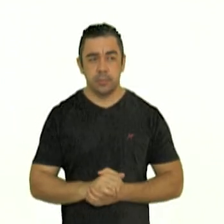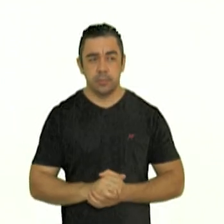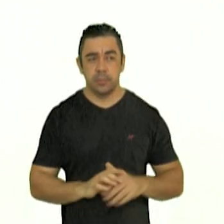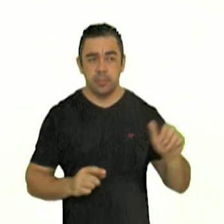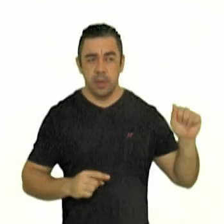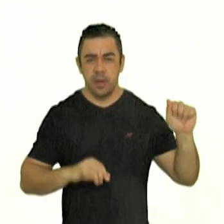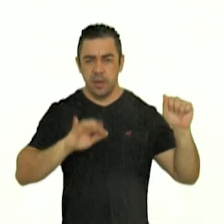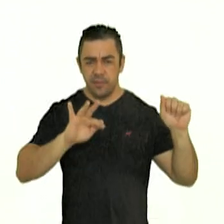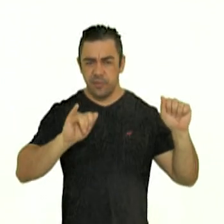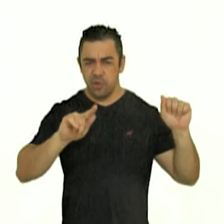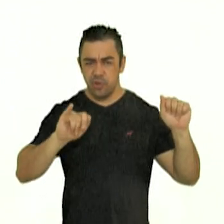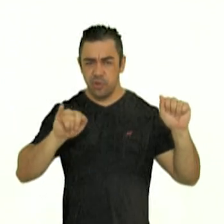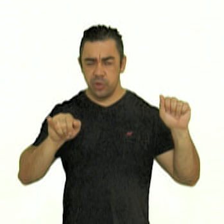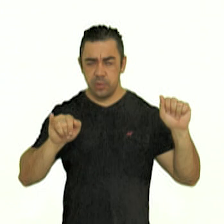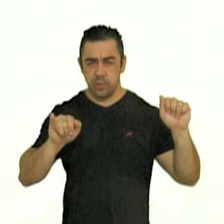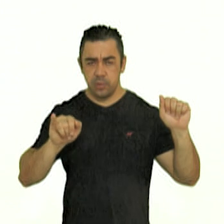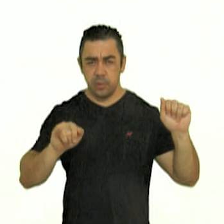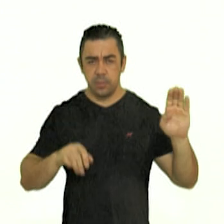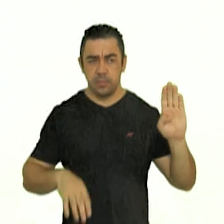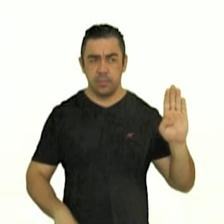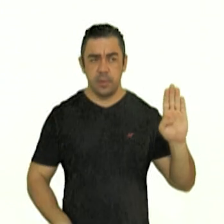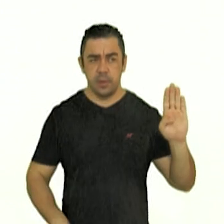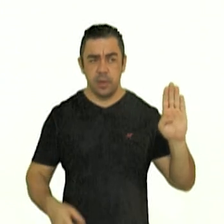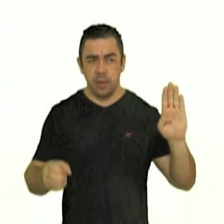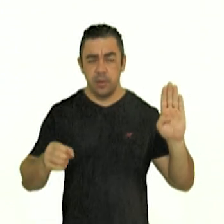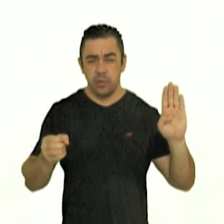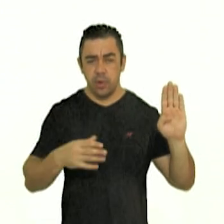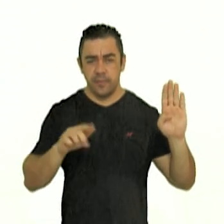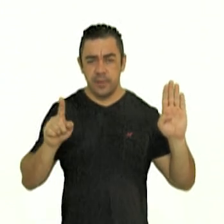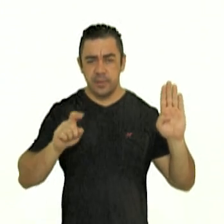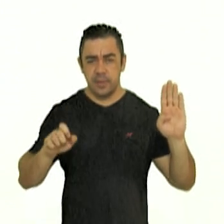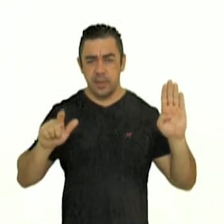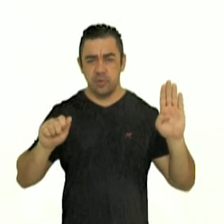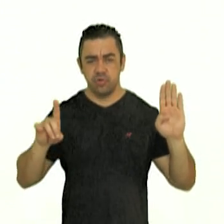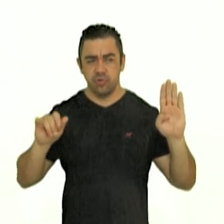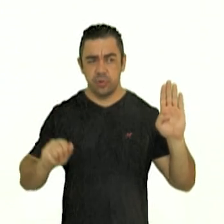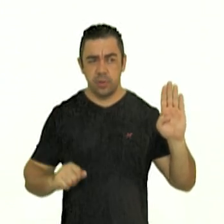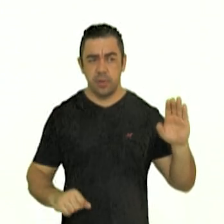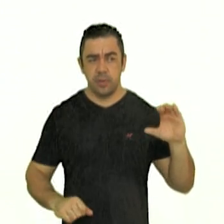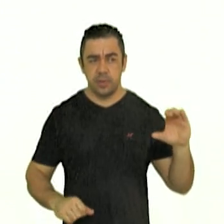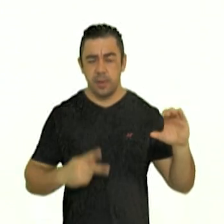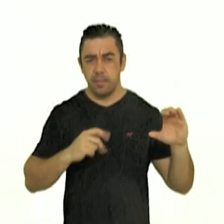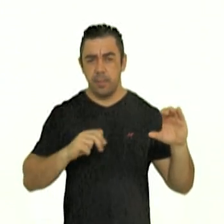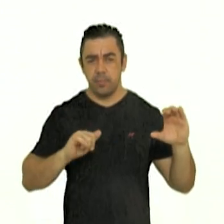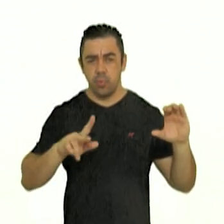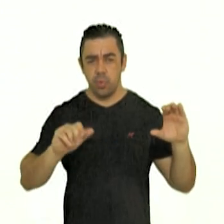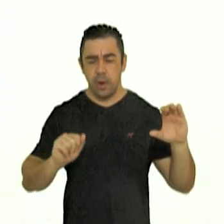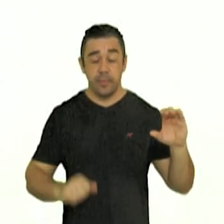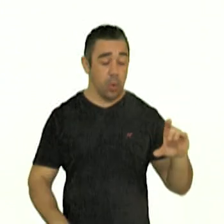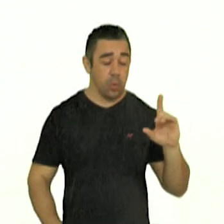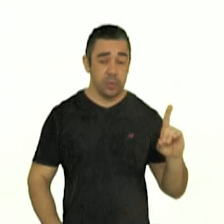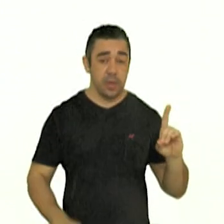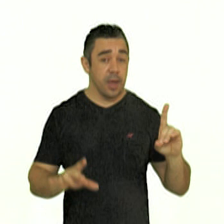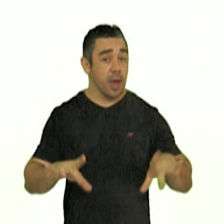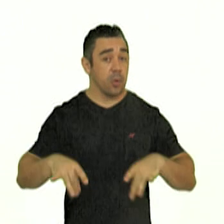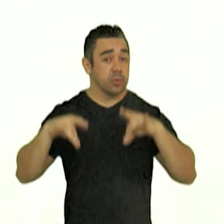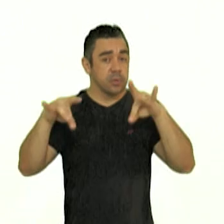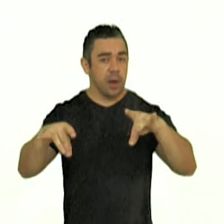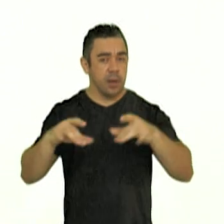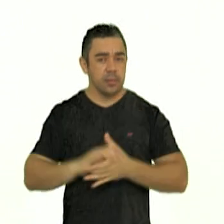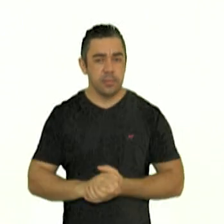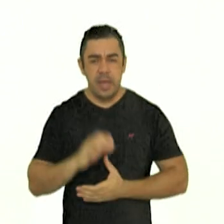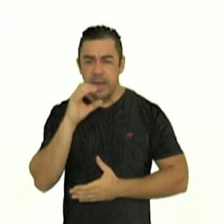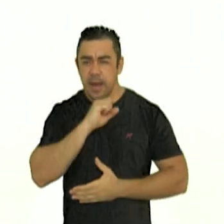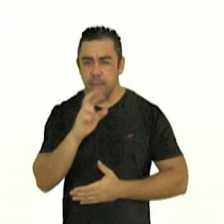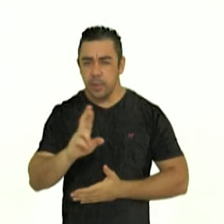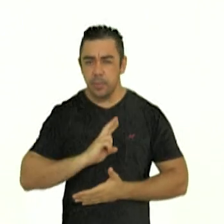Seria Fiji, letra A, letra B, Nova Zelândia, letra C, Papua Nova Guiné ou letra D, Austrália?